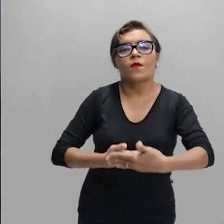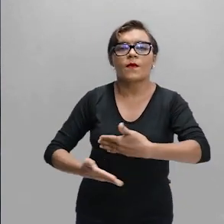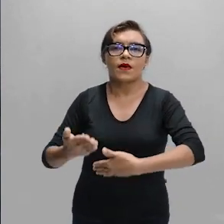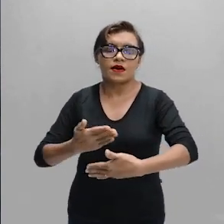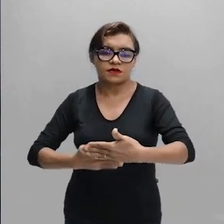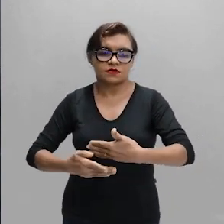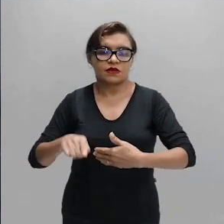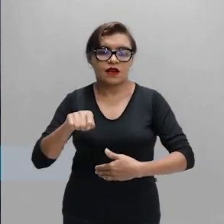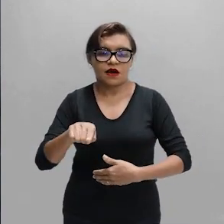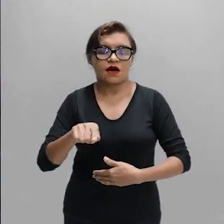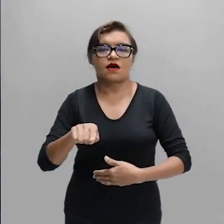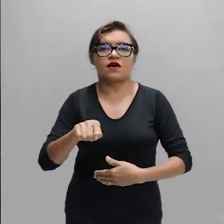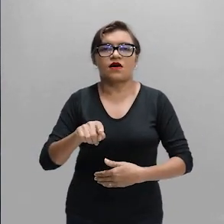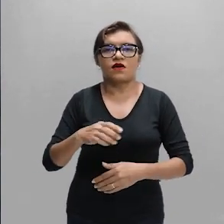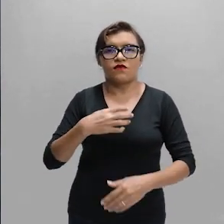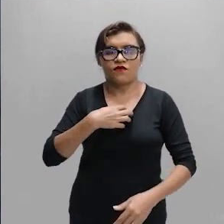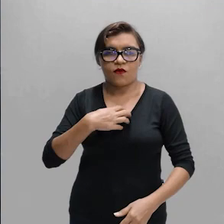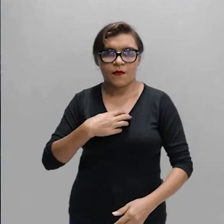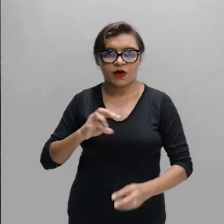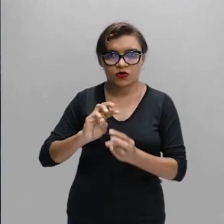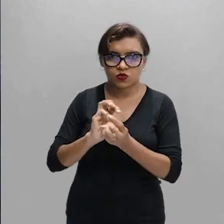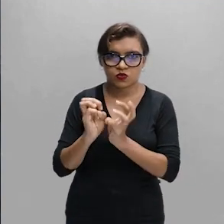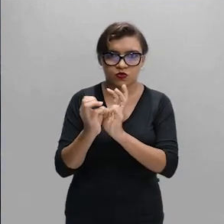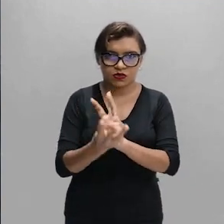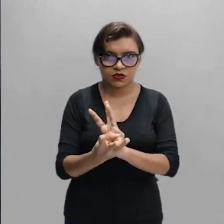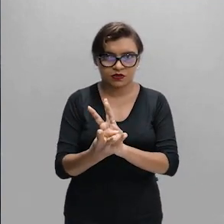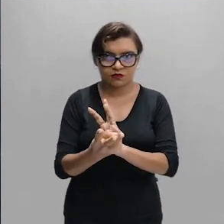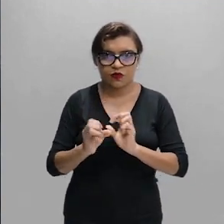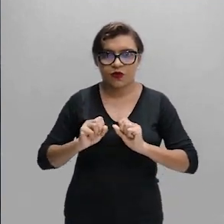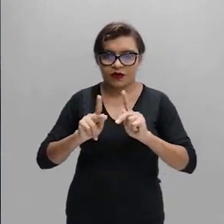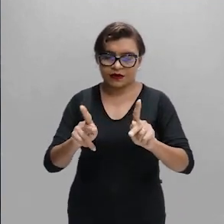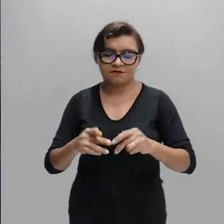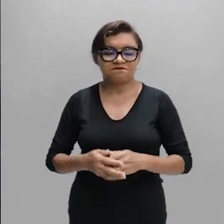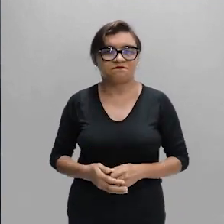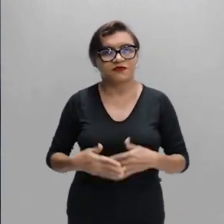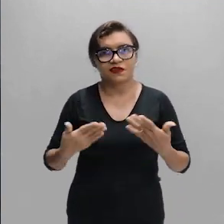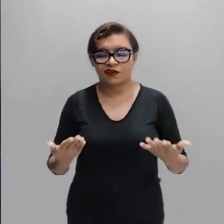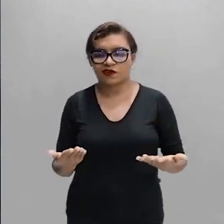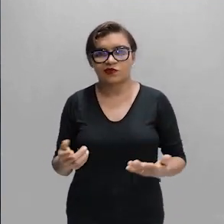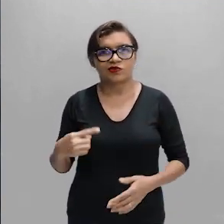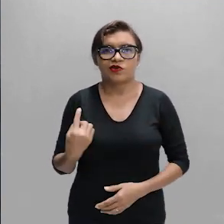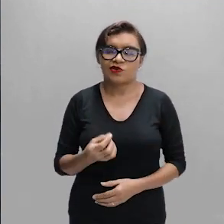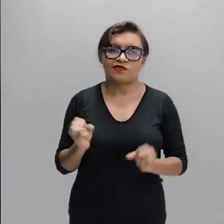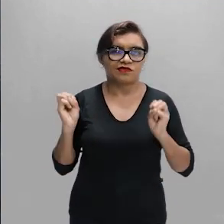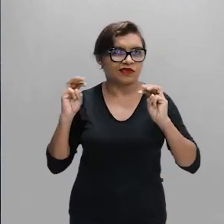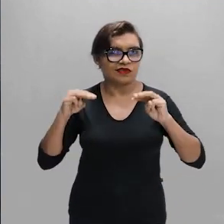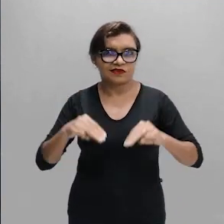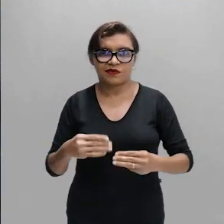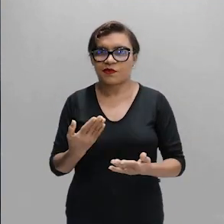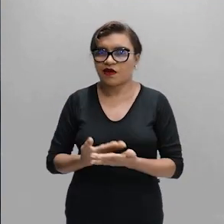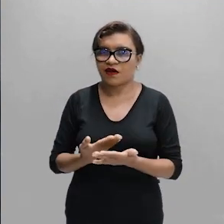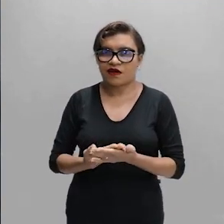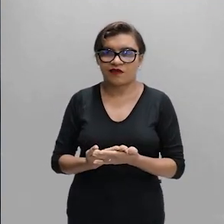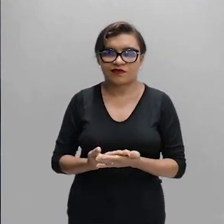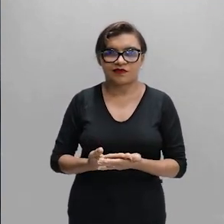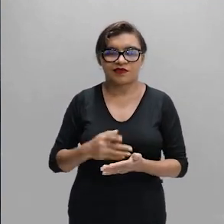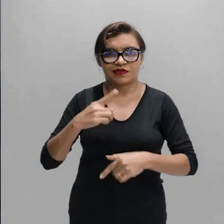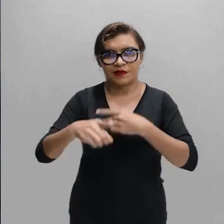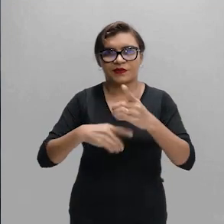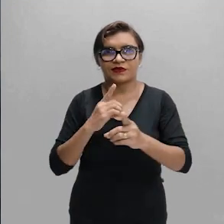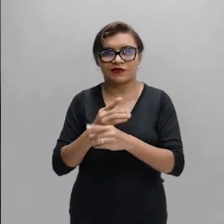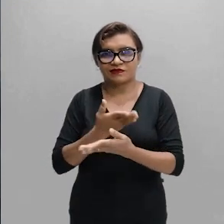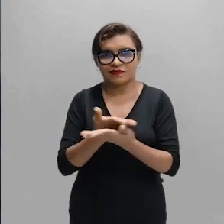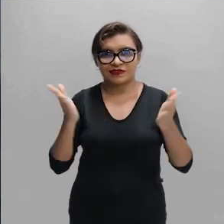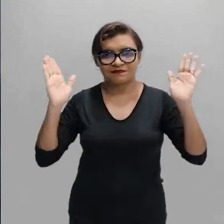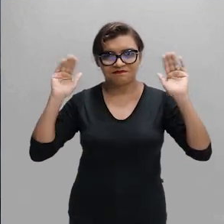um cristal de semicondutor de silício. Certo? Então, com isso, nós finalizamos a nossa aula e até a próxima.